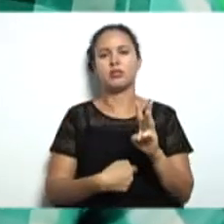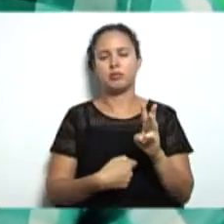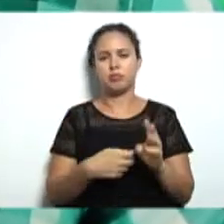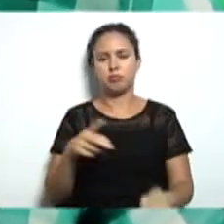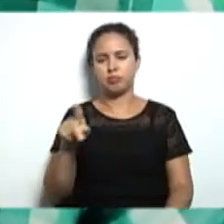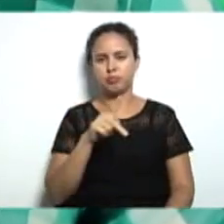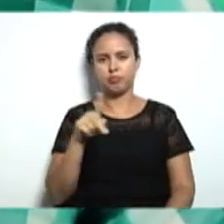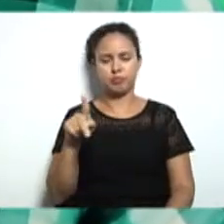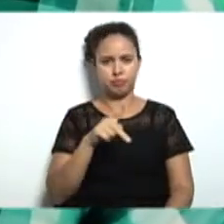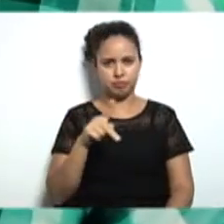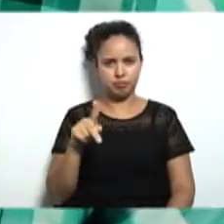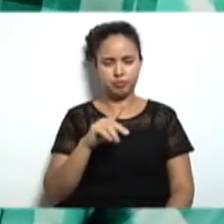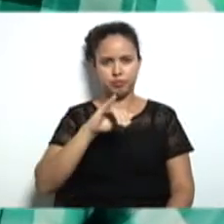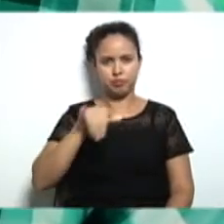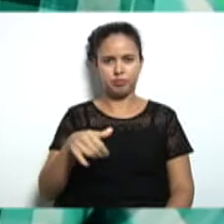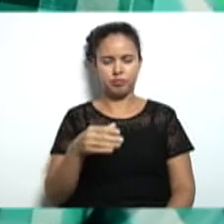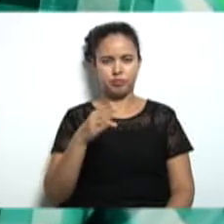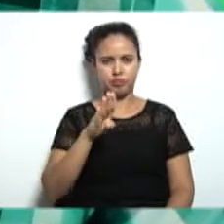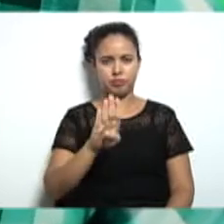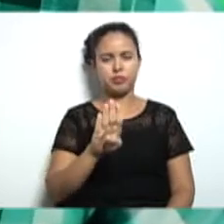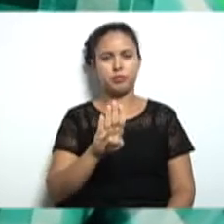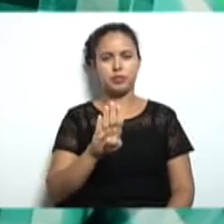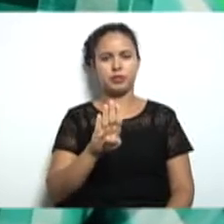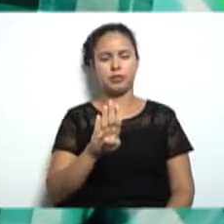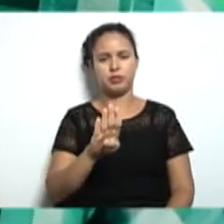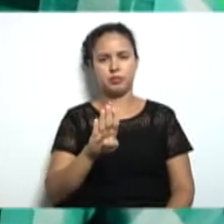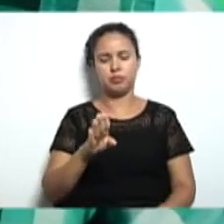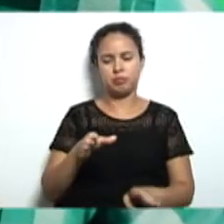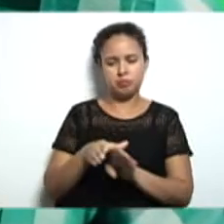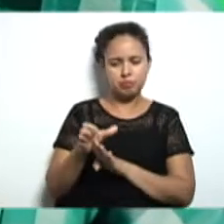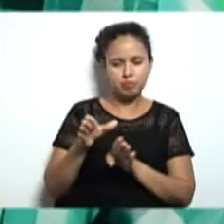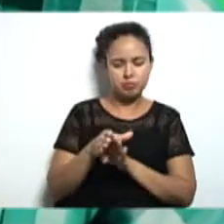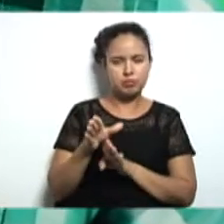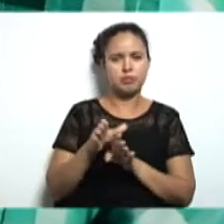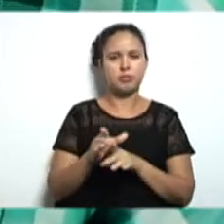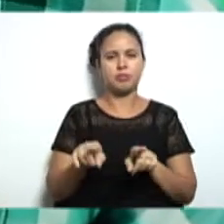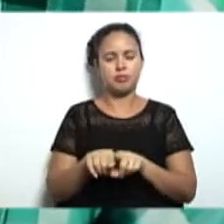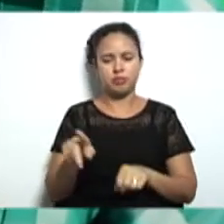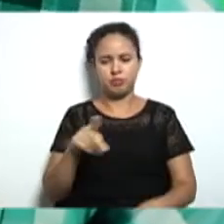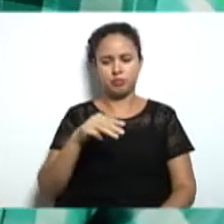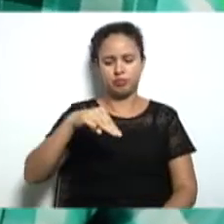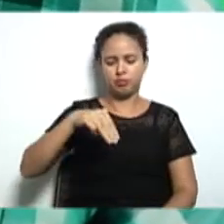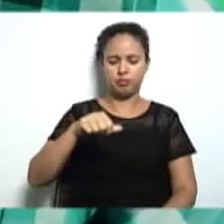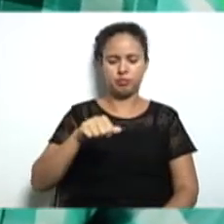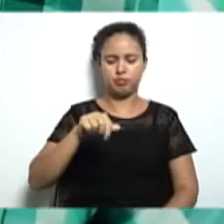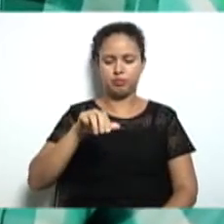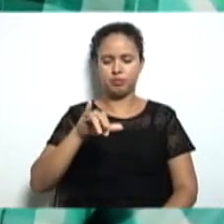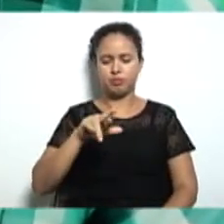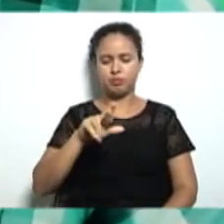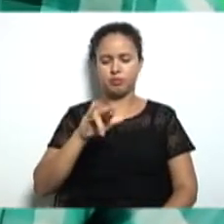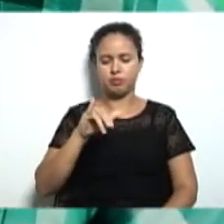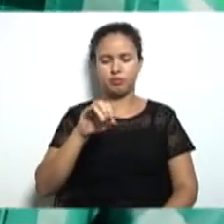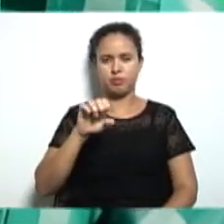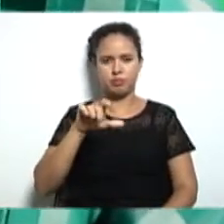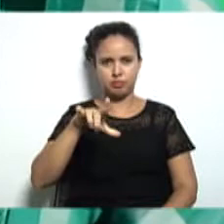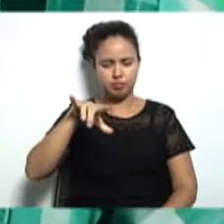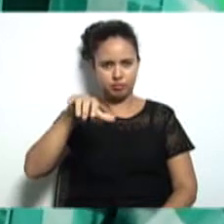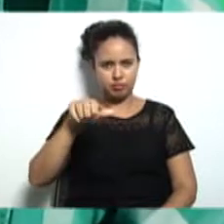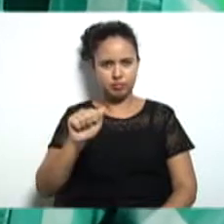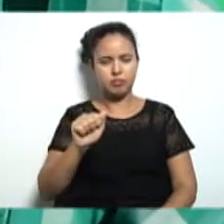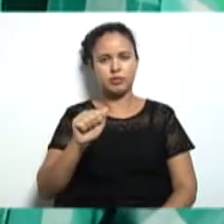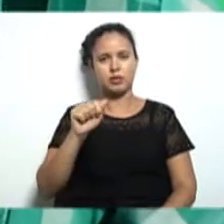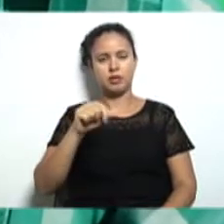professor JB, João Batista, e a professora Mariela. Nessa pesquisa foi